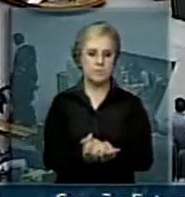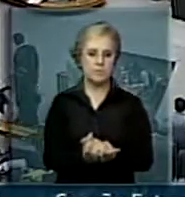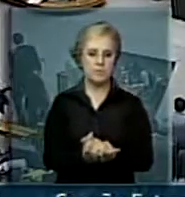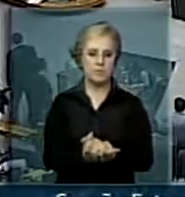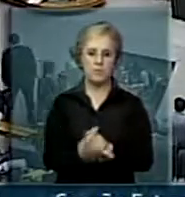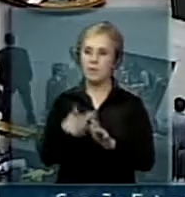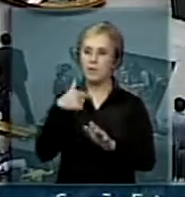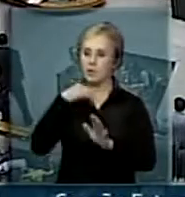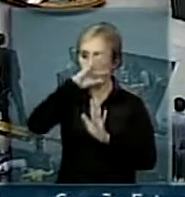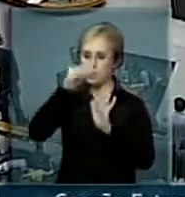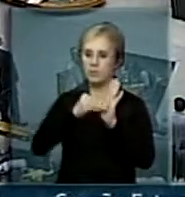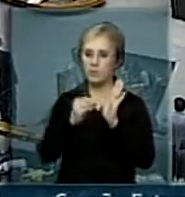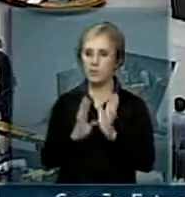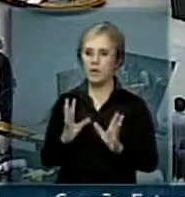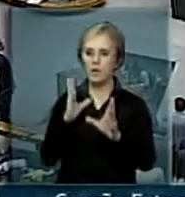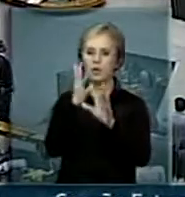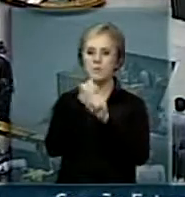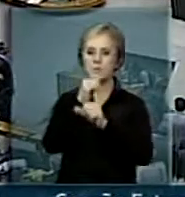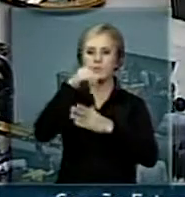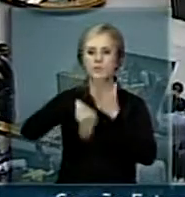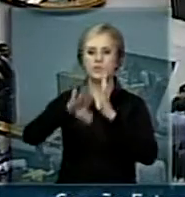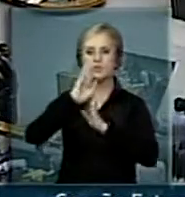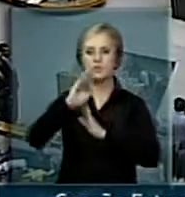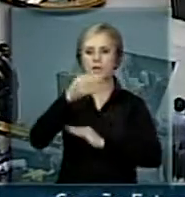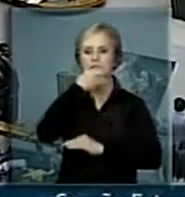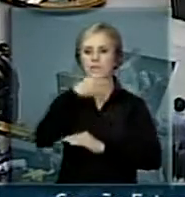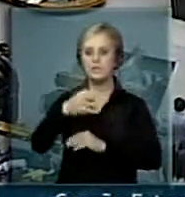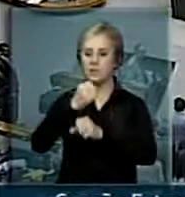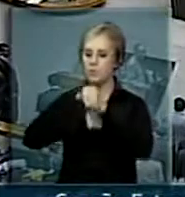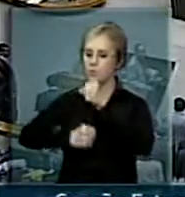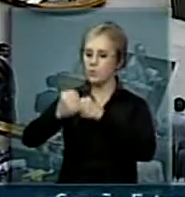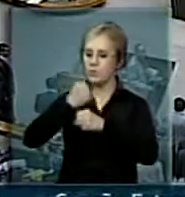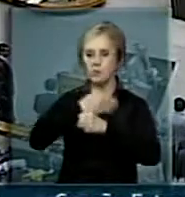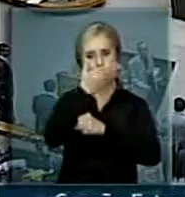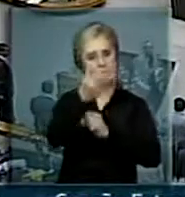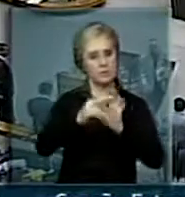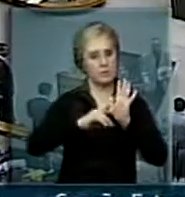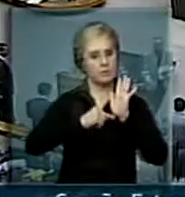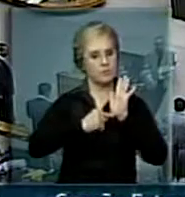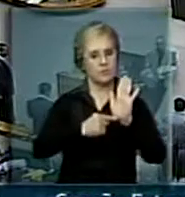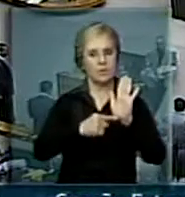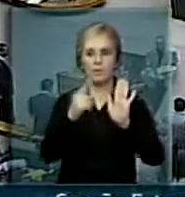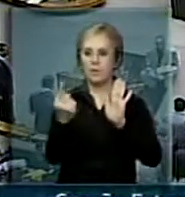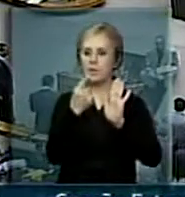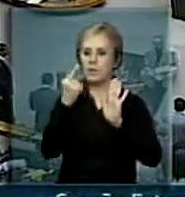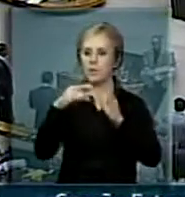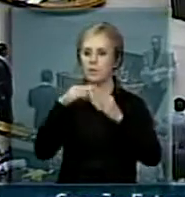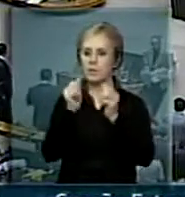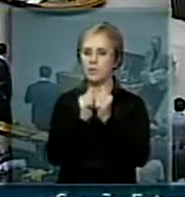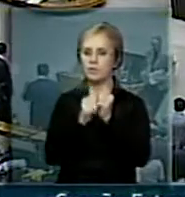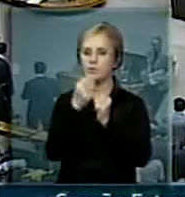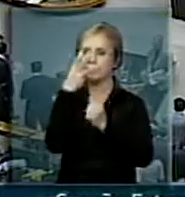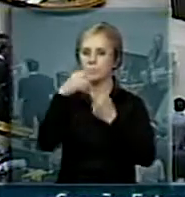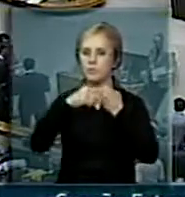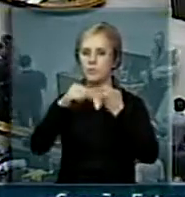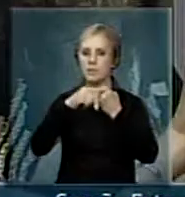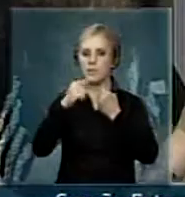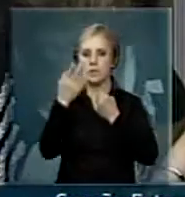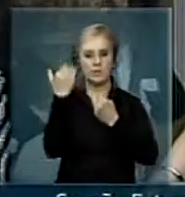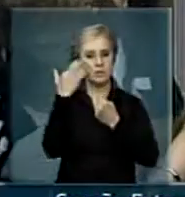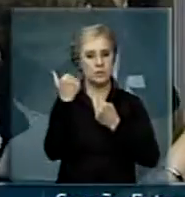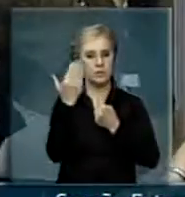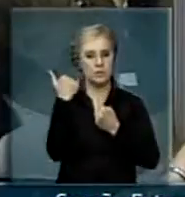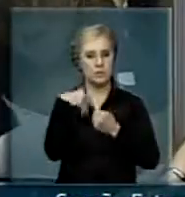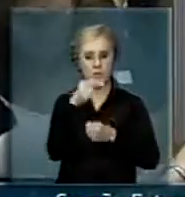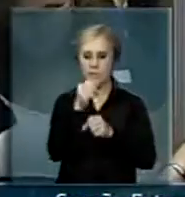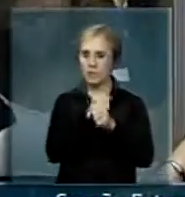na complementação de voto em dezembro do ano passado, esse texto, essa parte. Então, essa era a única parte, junto com 3 outros artigos, que não consta